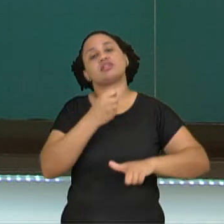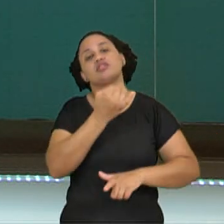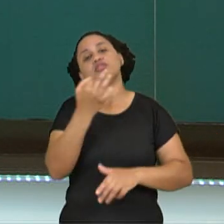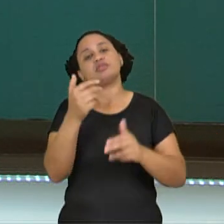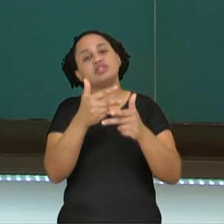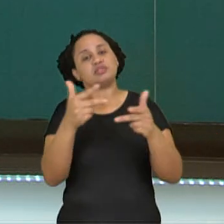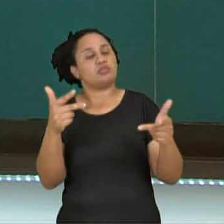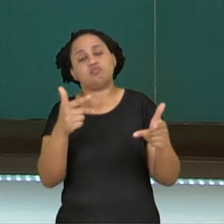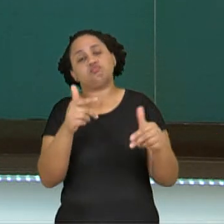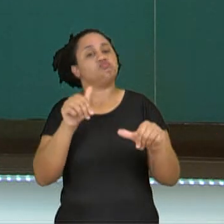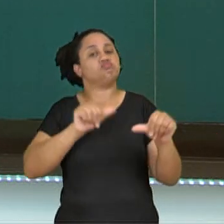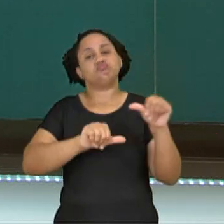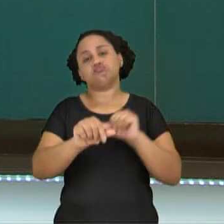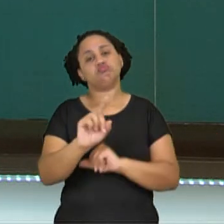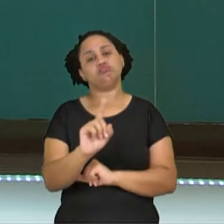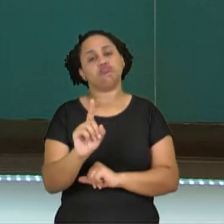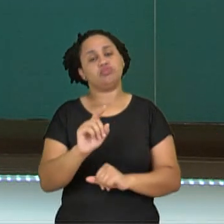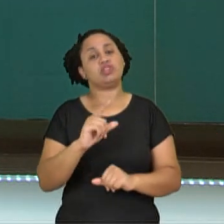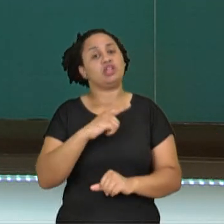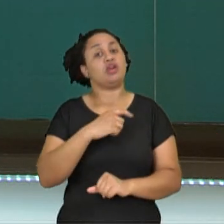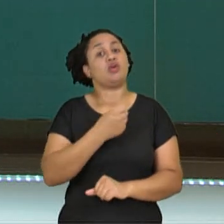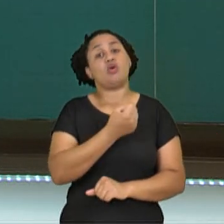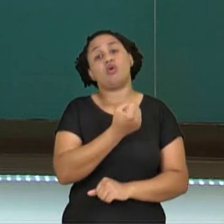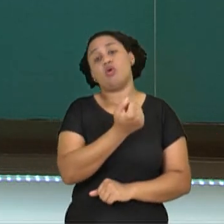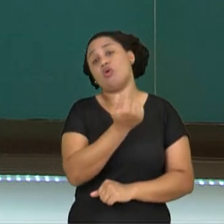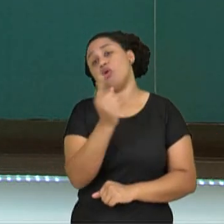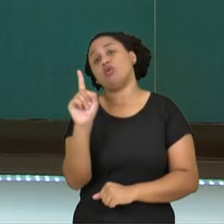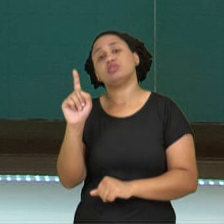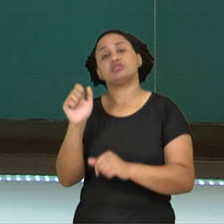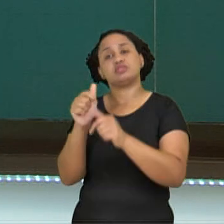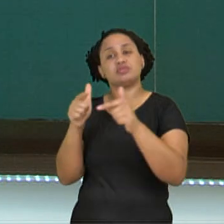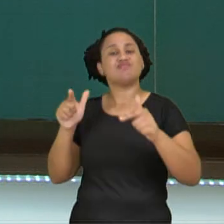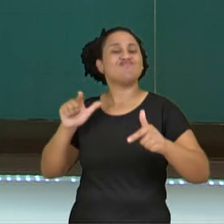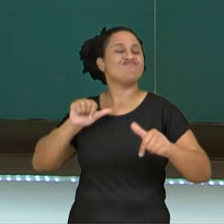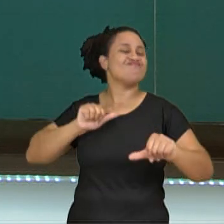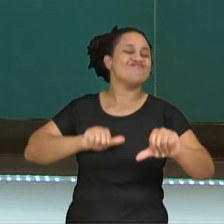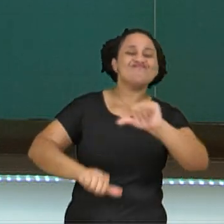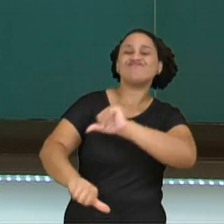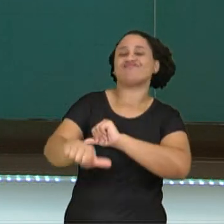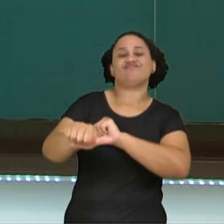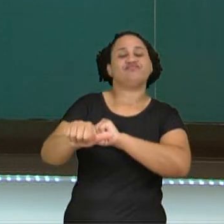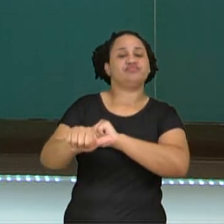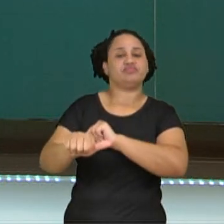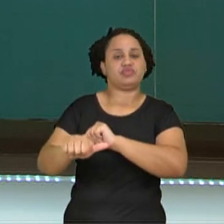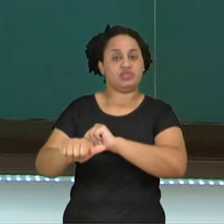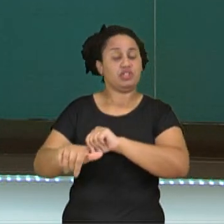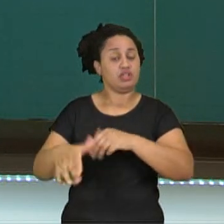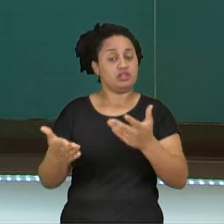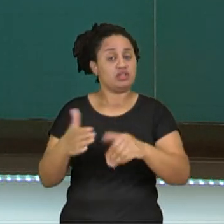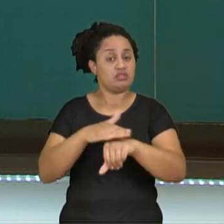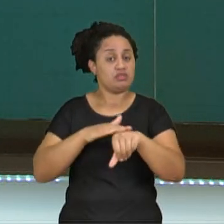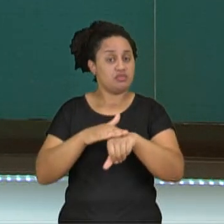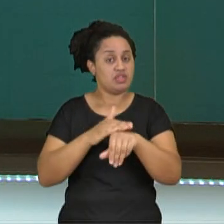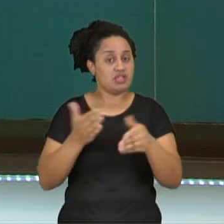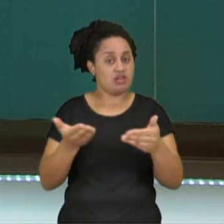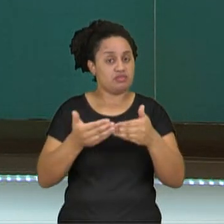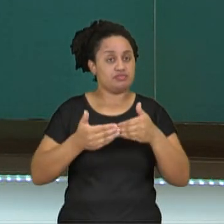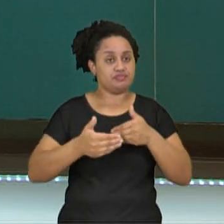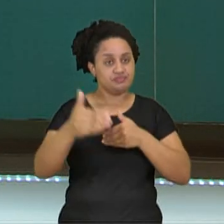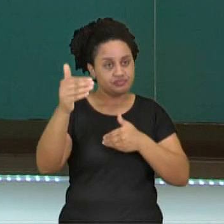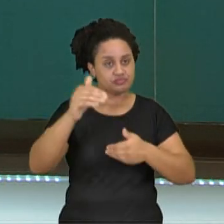não mudaram muito, outras mudaram drasticamente. E é isso que nós vamos conversar a partir de